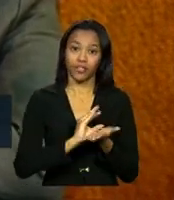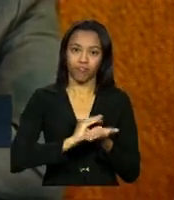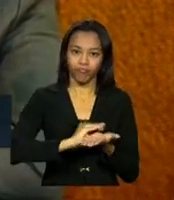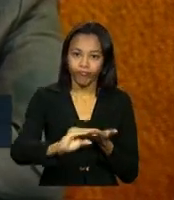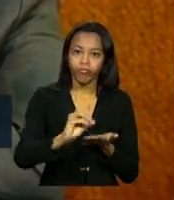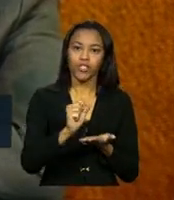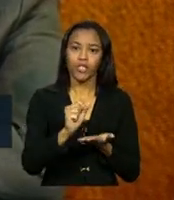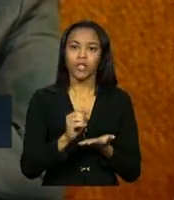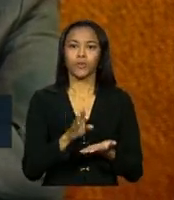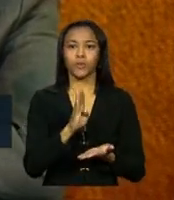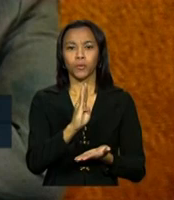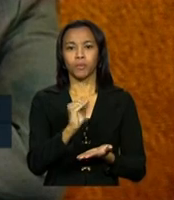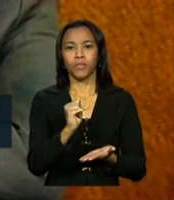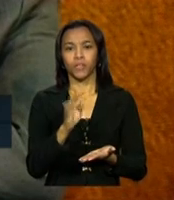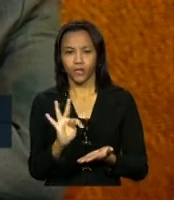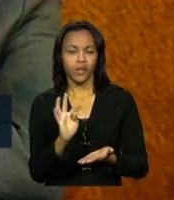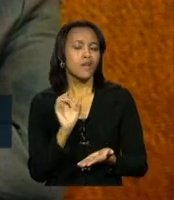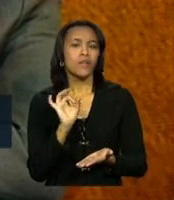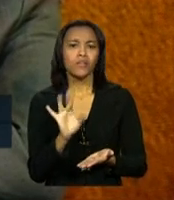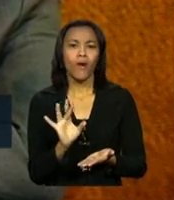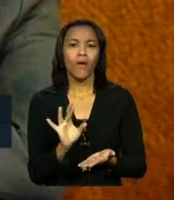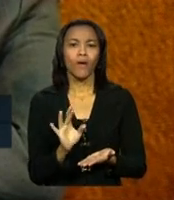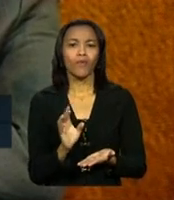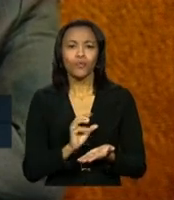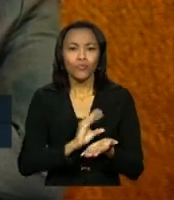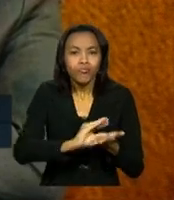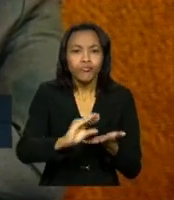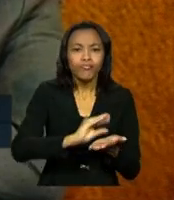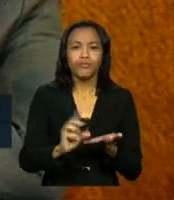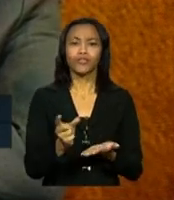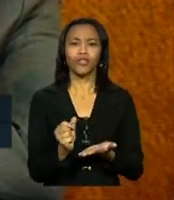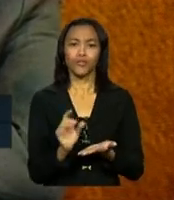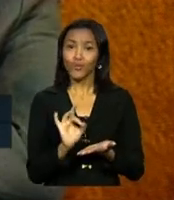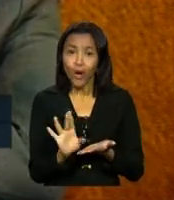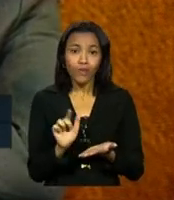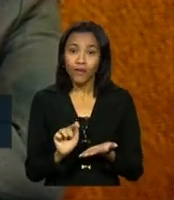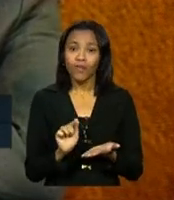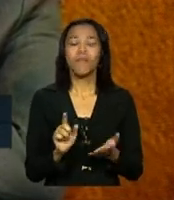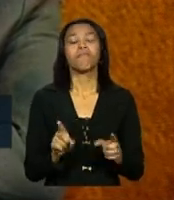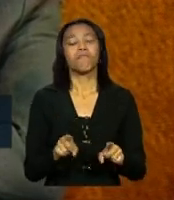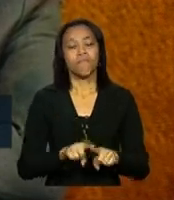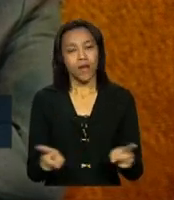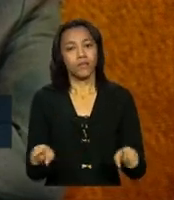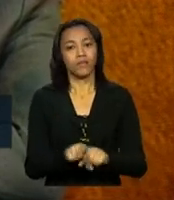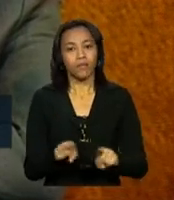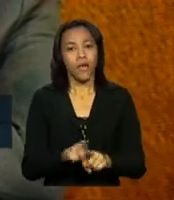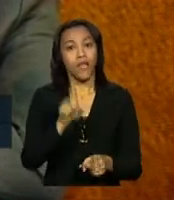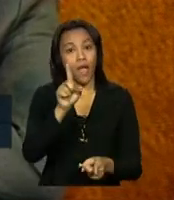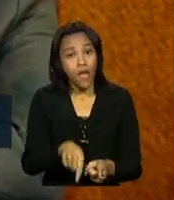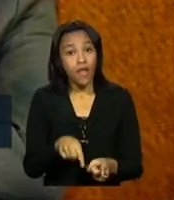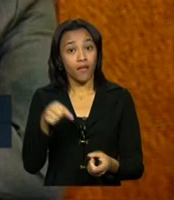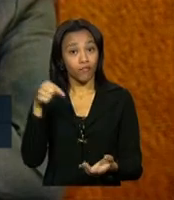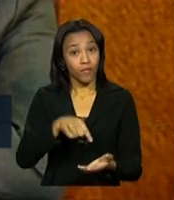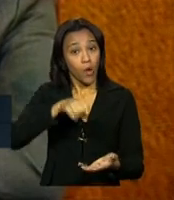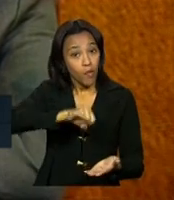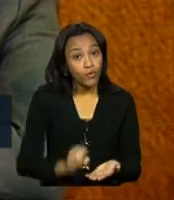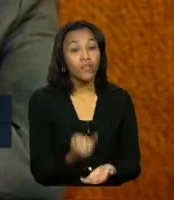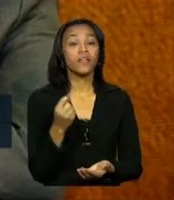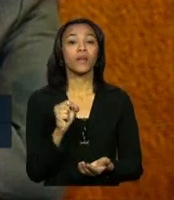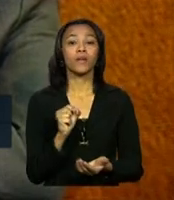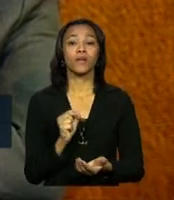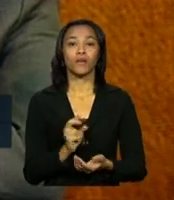tem sido um não só uma fonte de financiamento Senão também um veículo